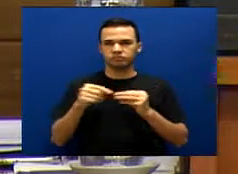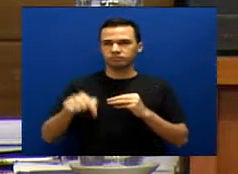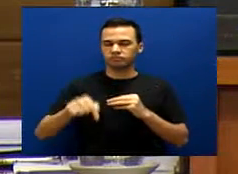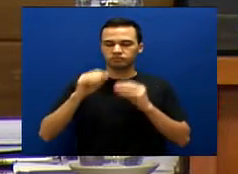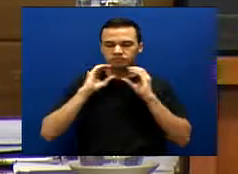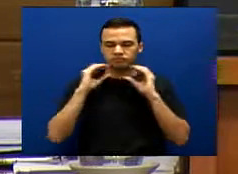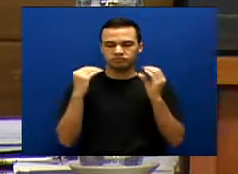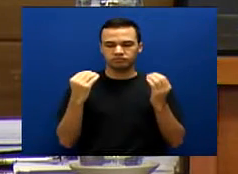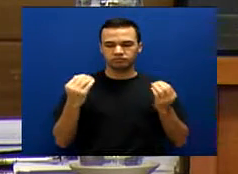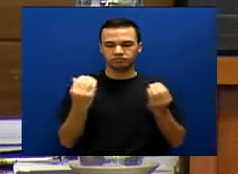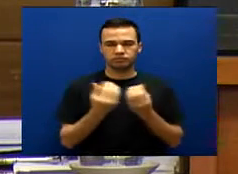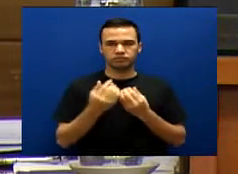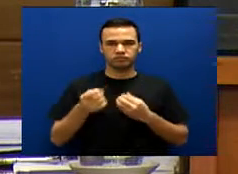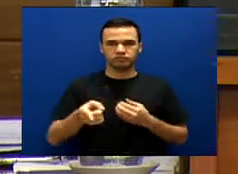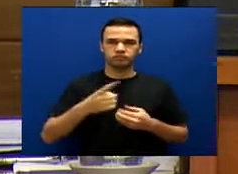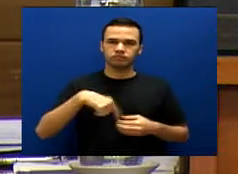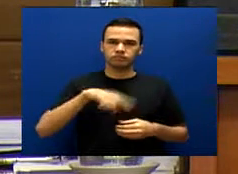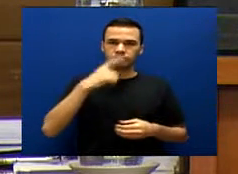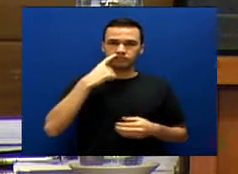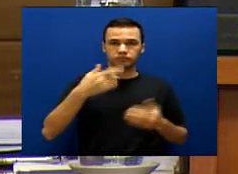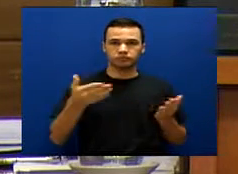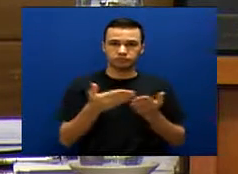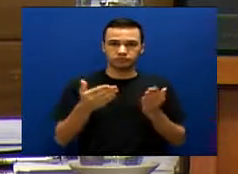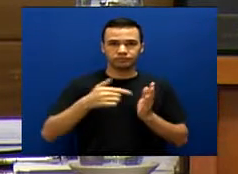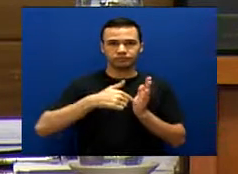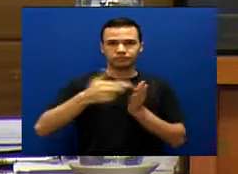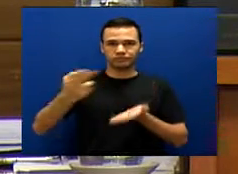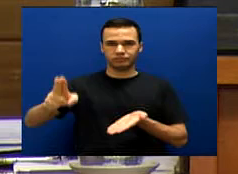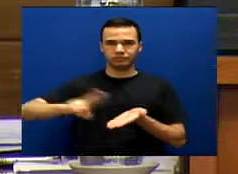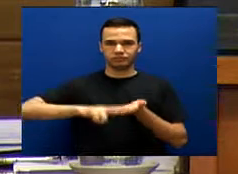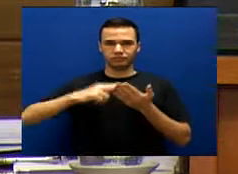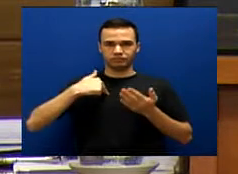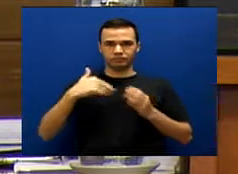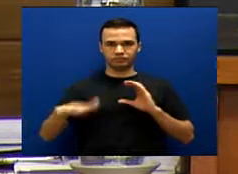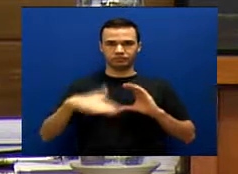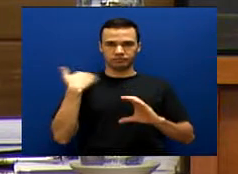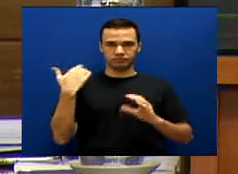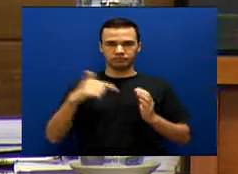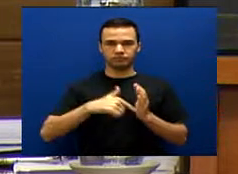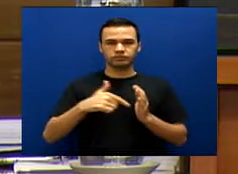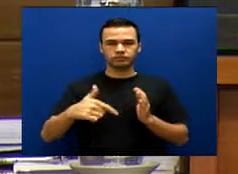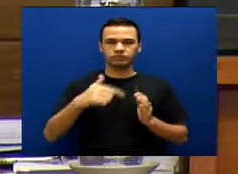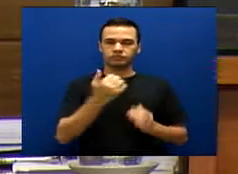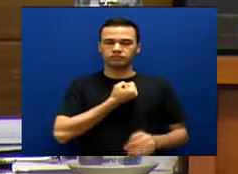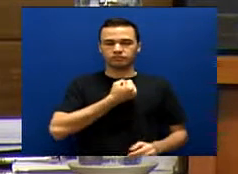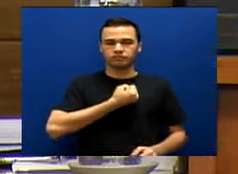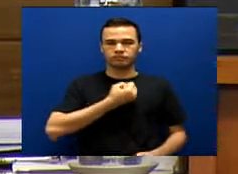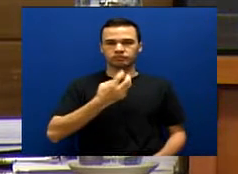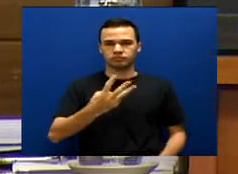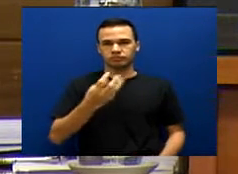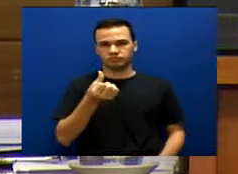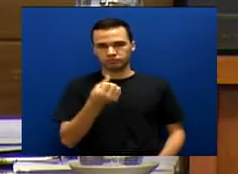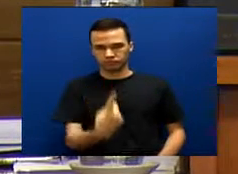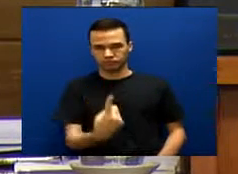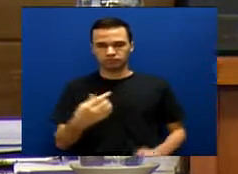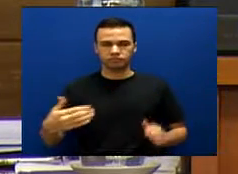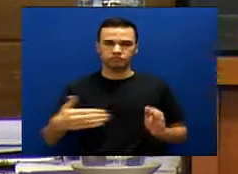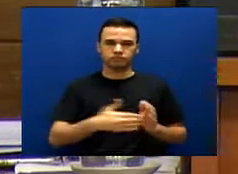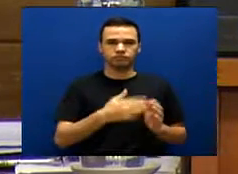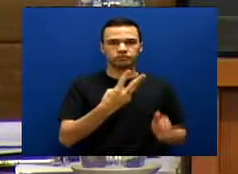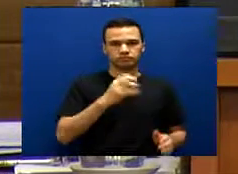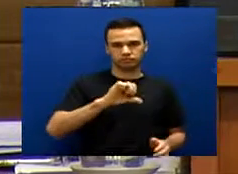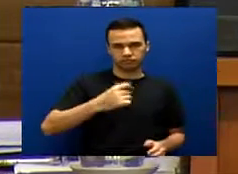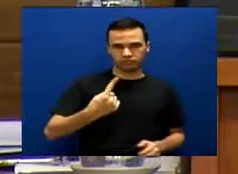Municipal. Expediente externo da data de hoje, protocolo de número 3.361 a